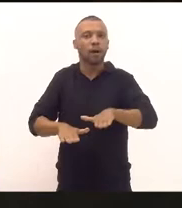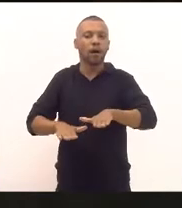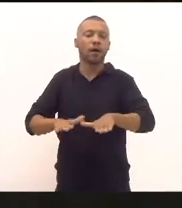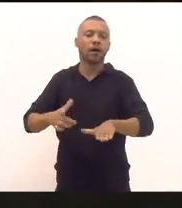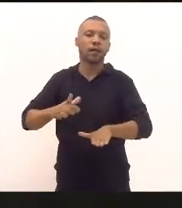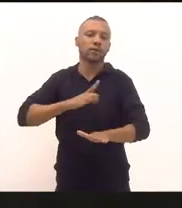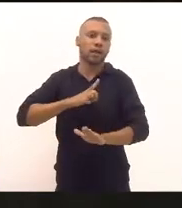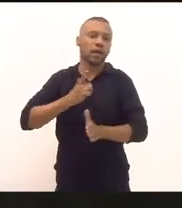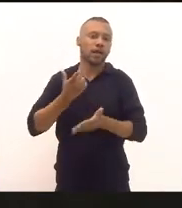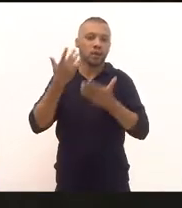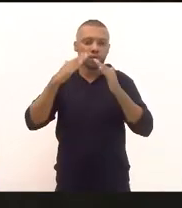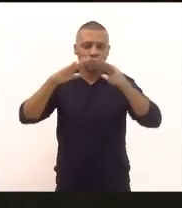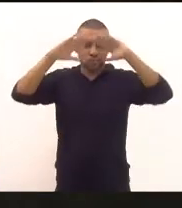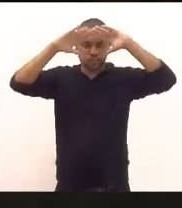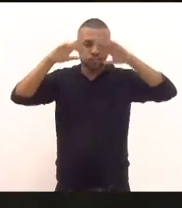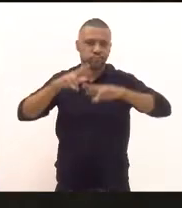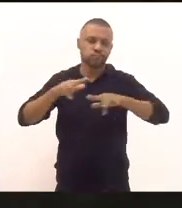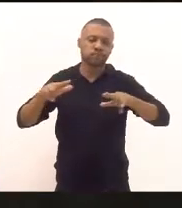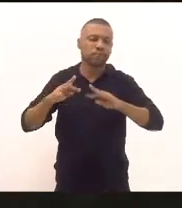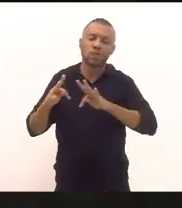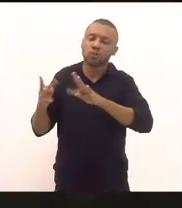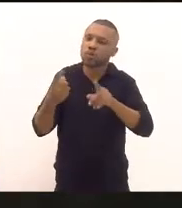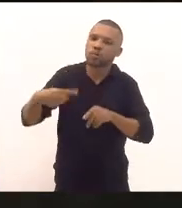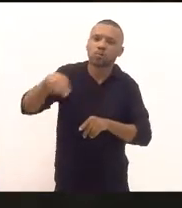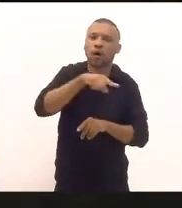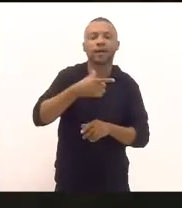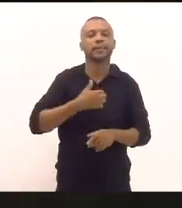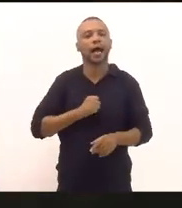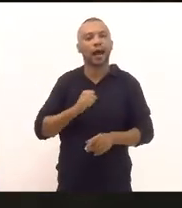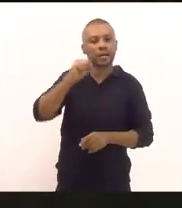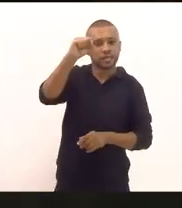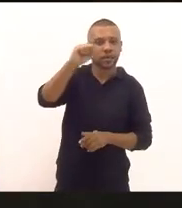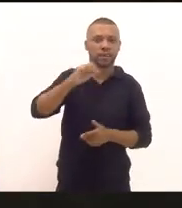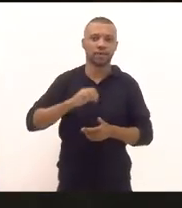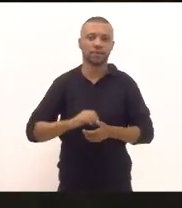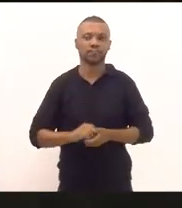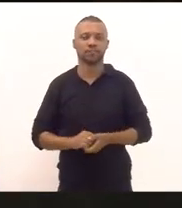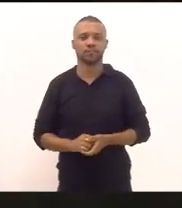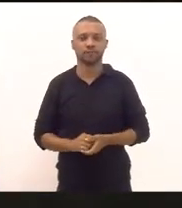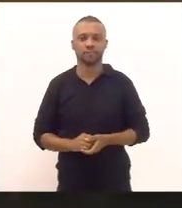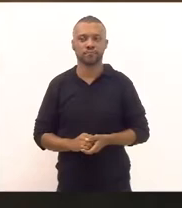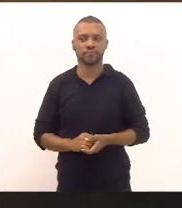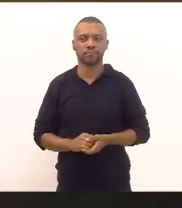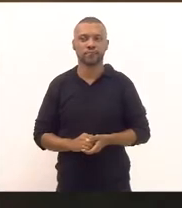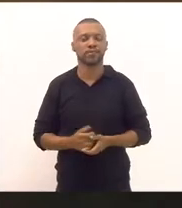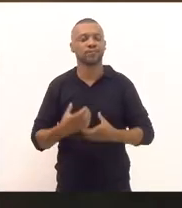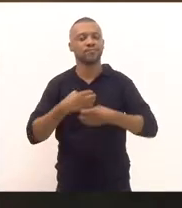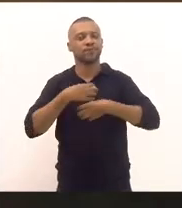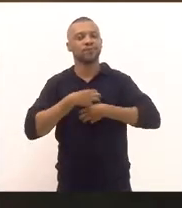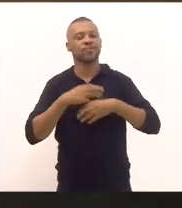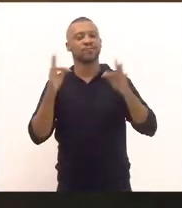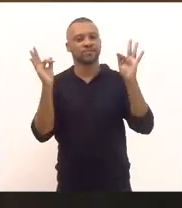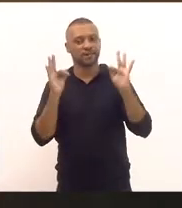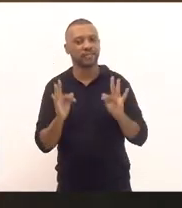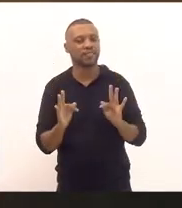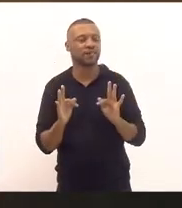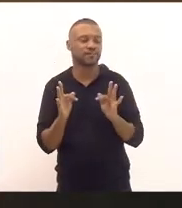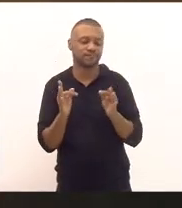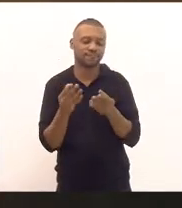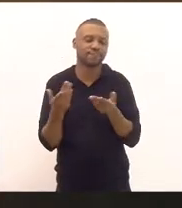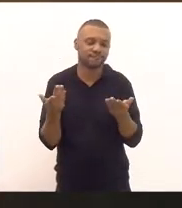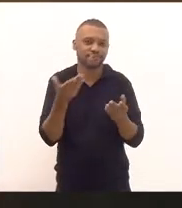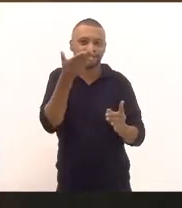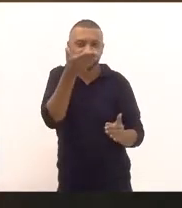dança homenagem é toda para todos nós mesmo viu eu estou muito feliz muito feliz